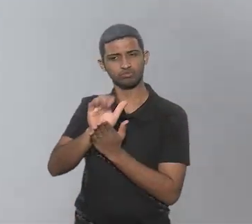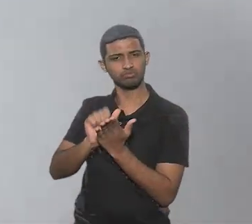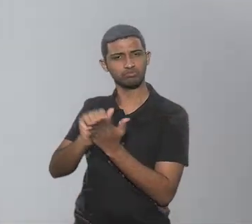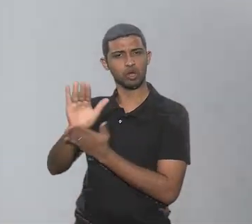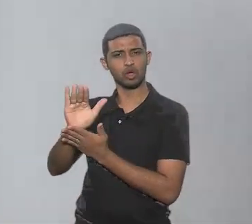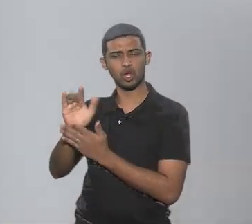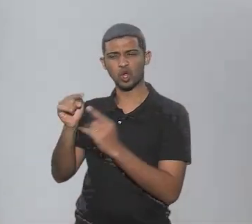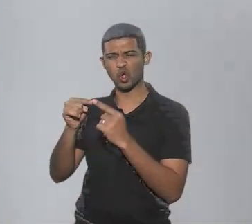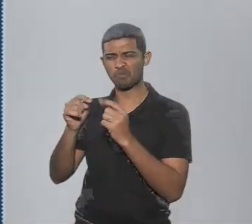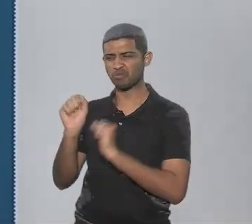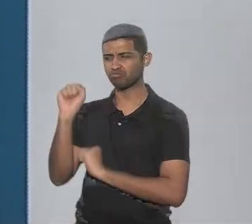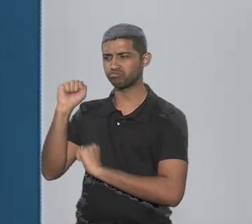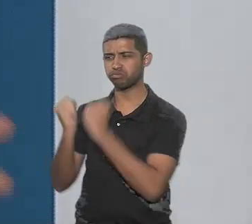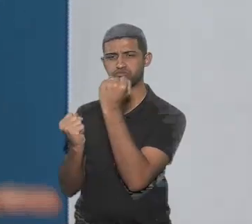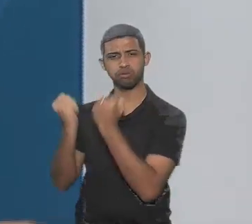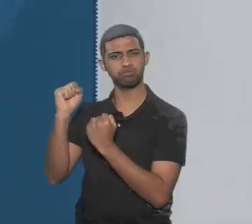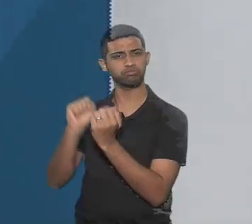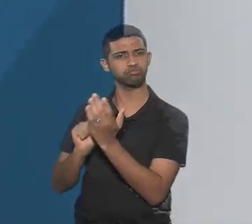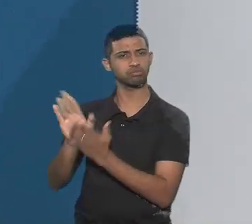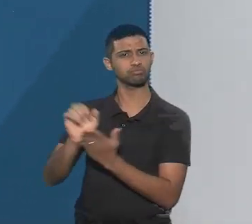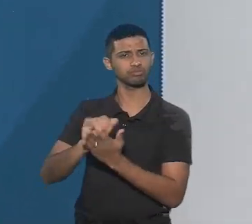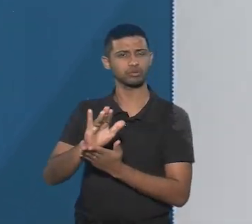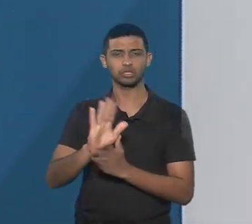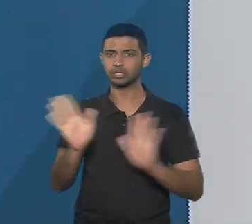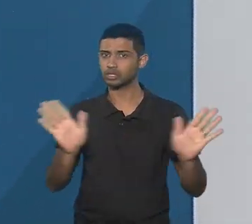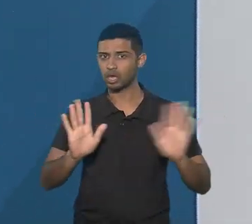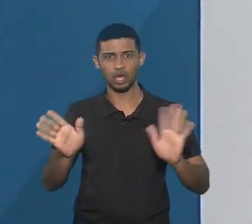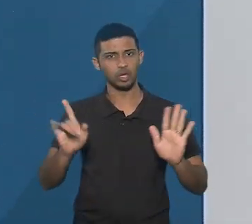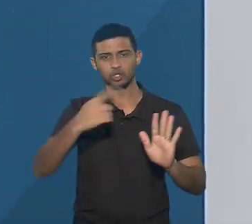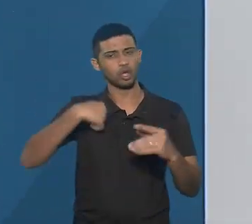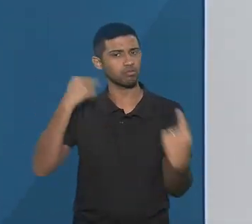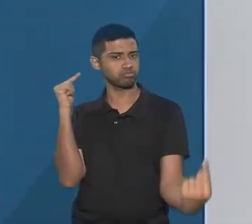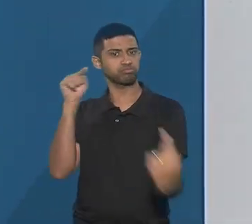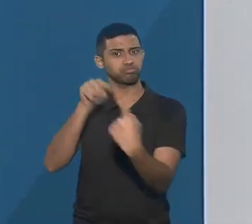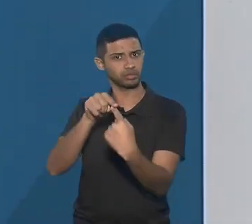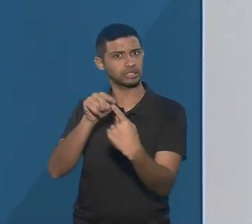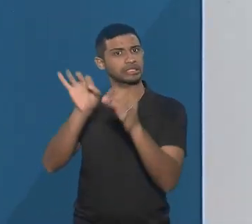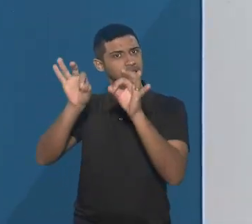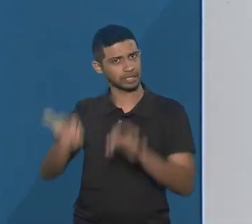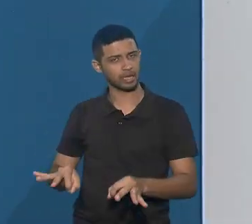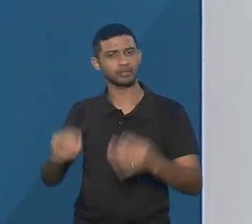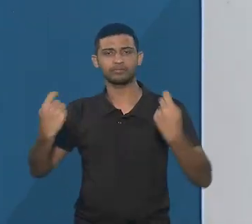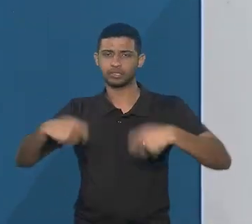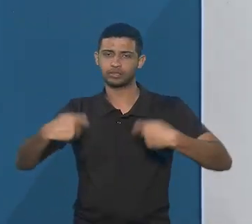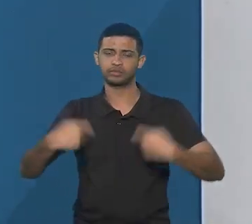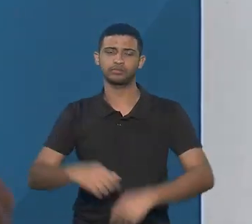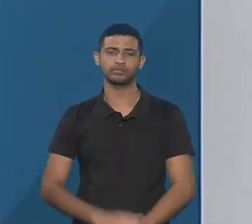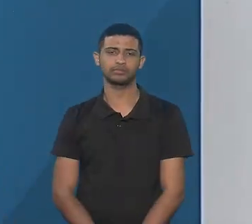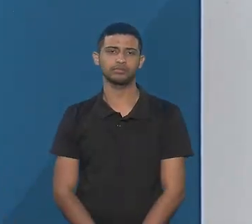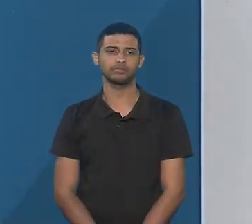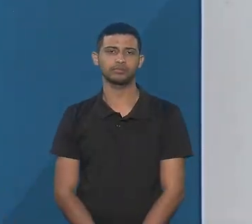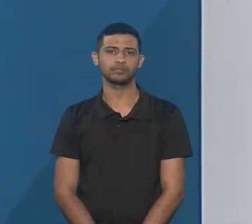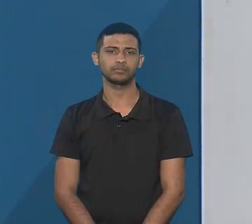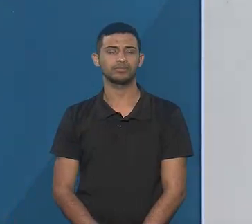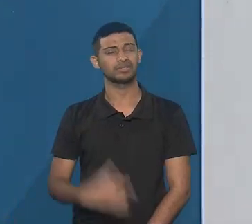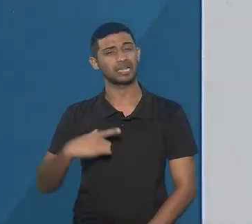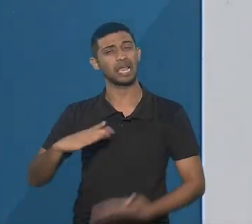se tornar uma indústria da expulsão. Que nós precisamos de critérios objetivos e